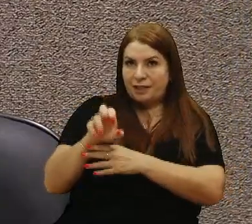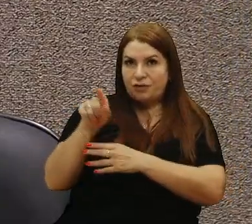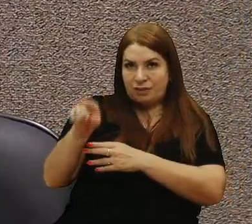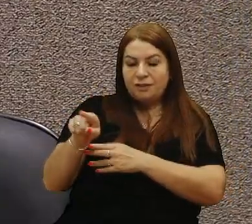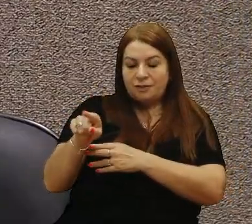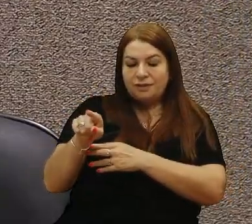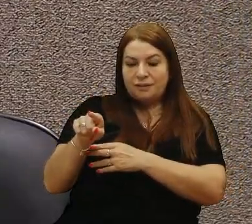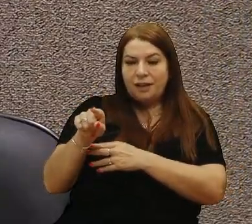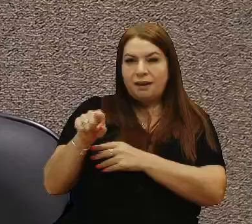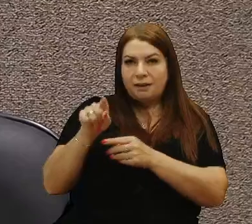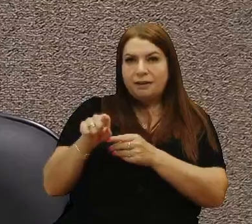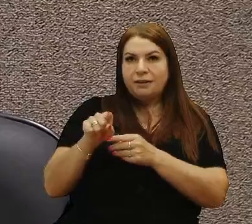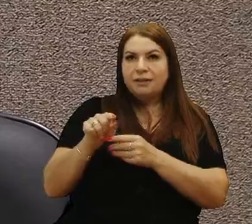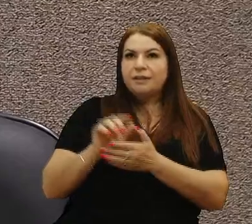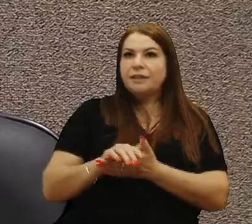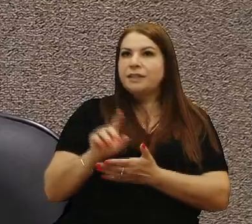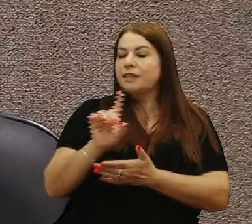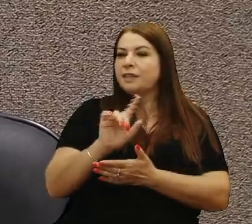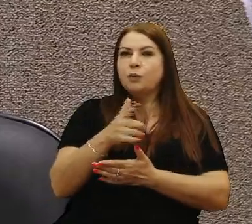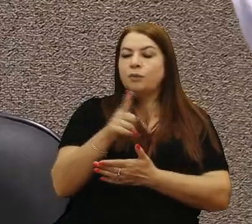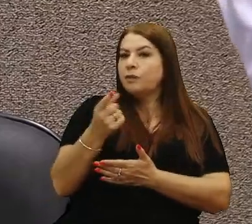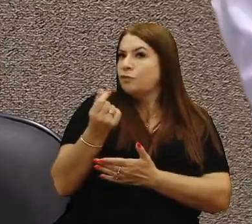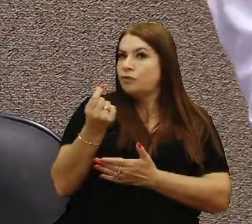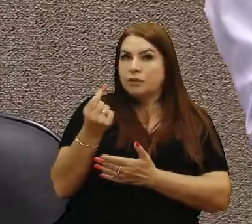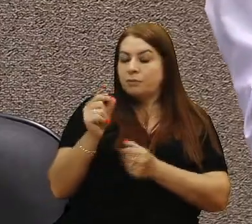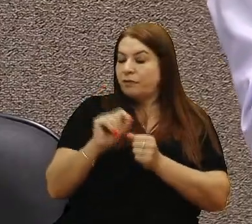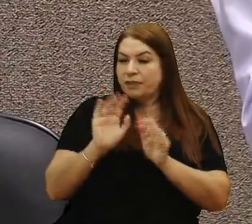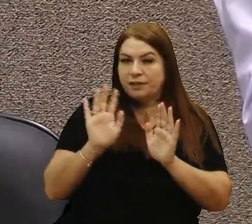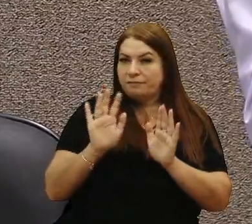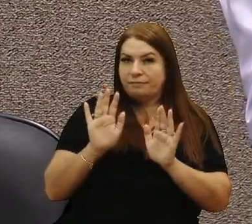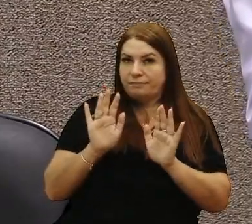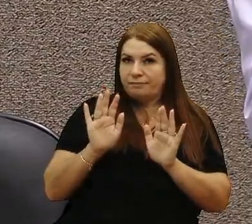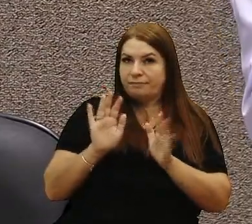Minuano de Fazenda Souza, não tendo dinheiro para fazê-lo.